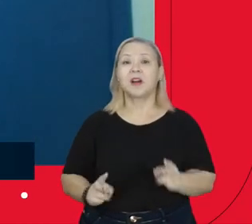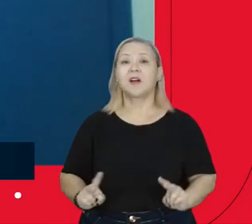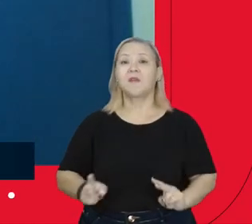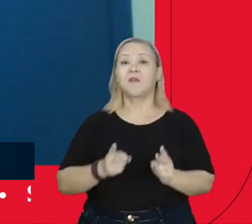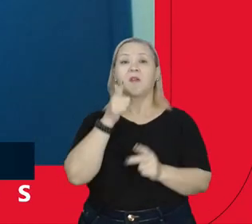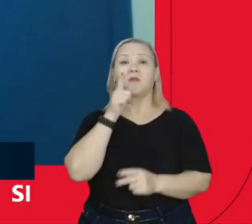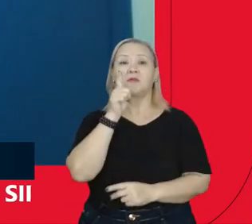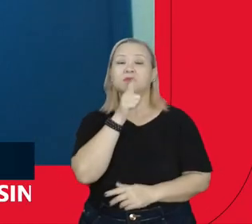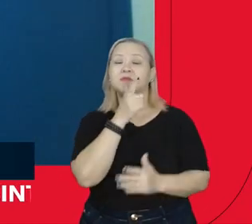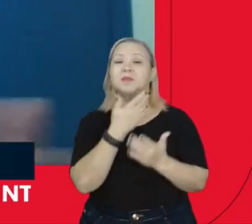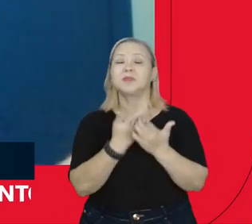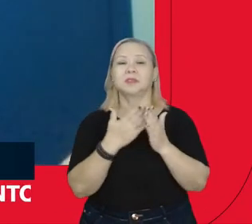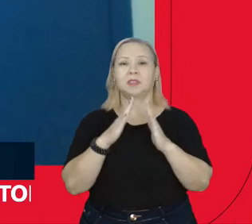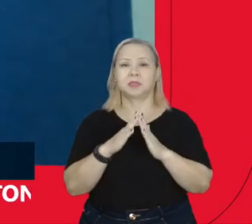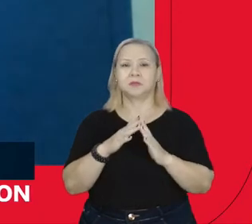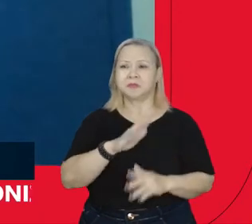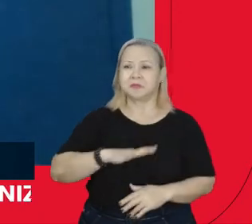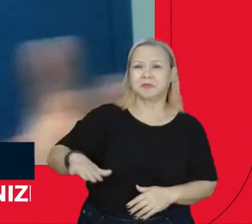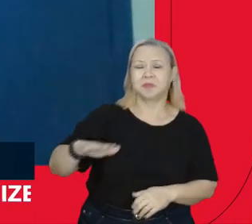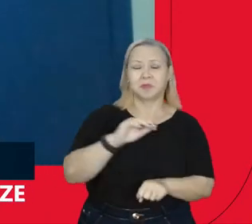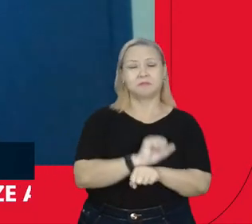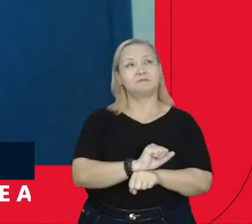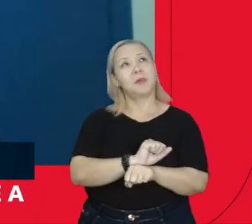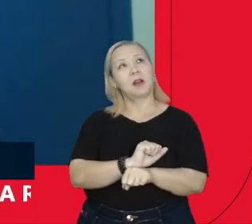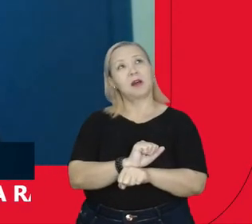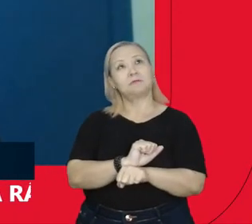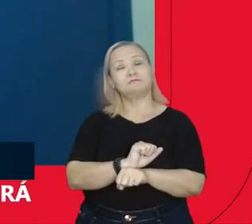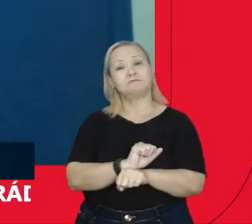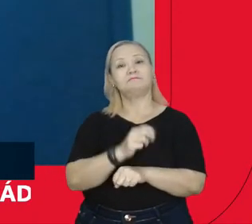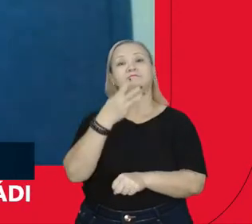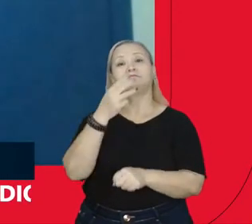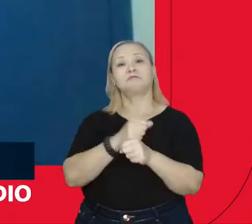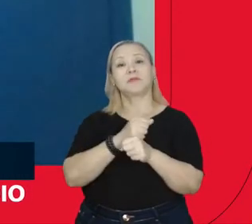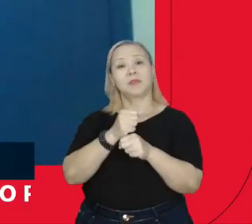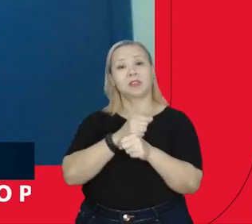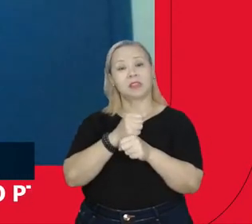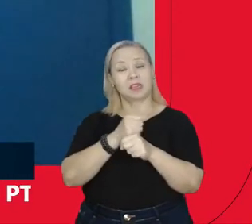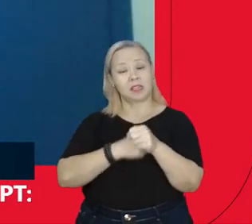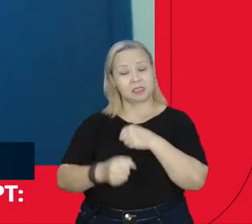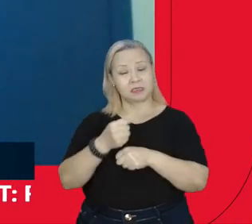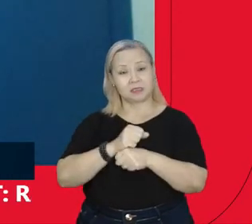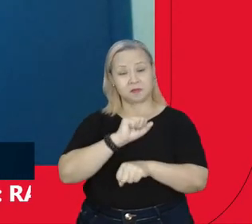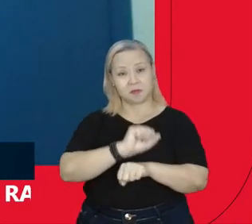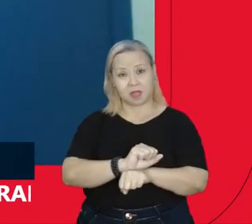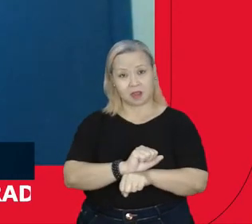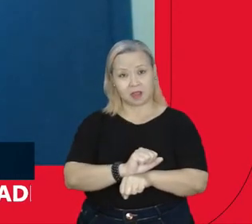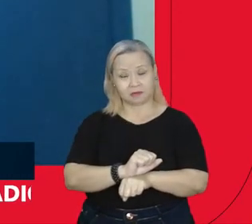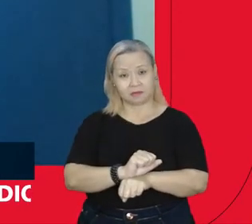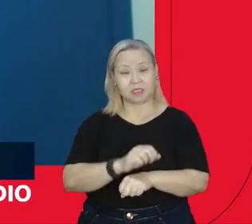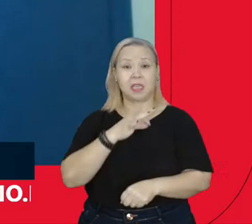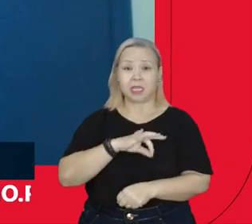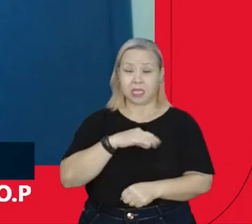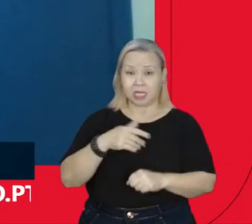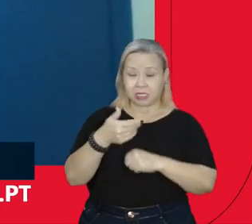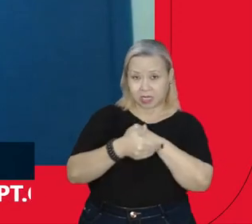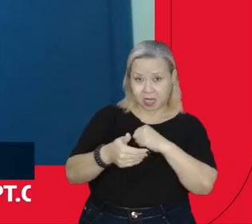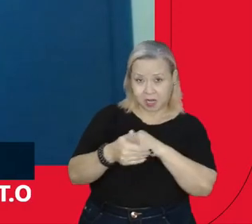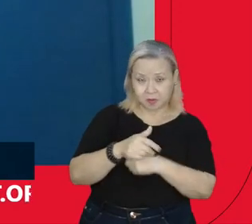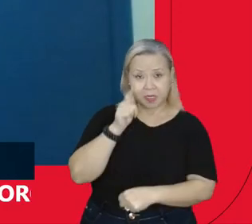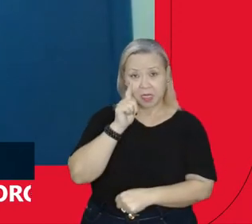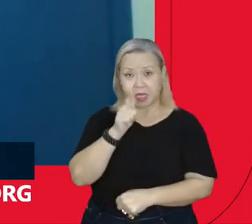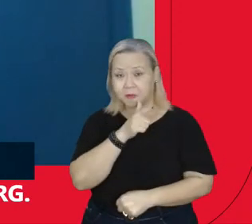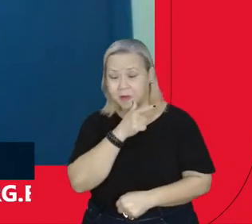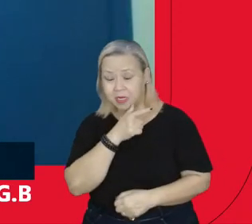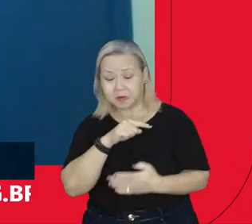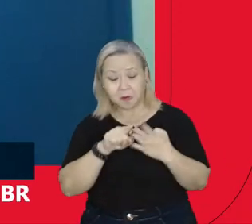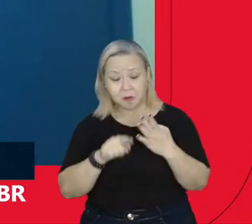escolar. Né? Está tudo congelado, passou 3 anos congelado, o salário mínimo e a merenda continuam congeladas. Então vai ser